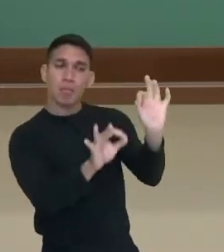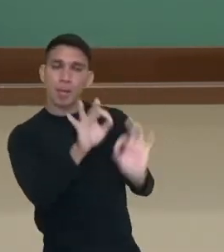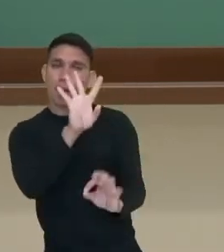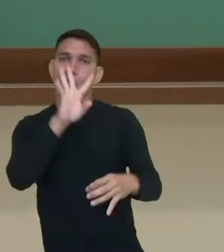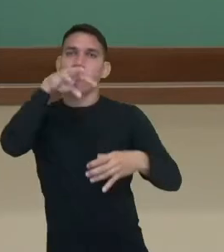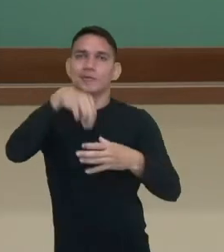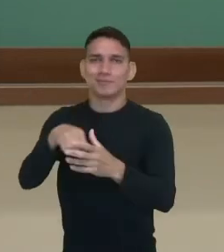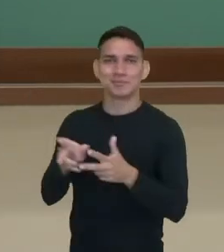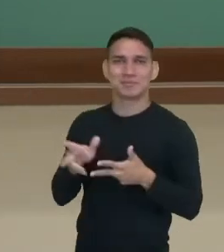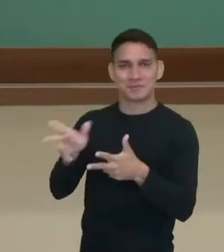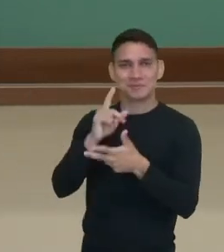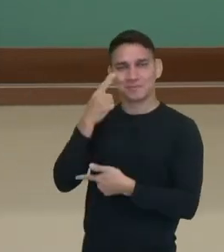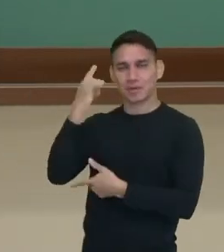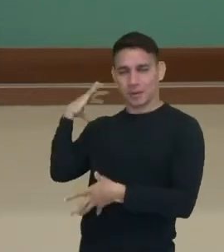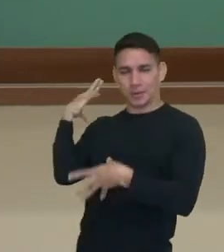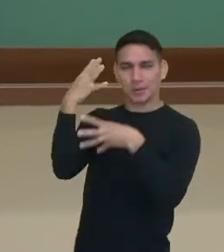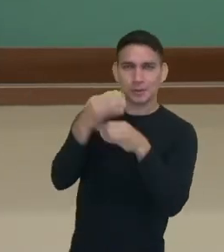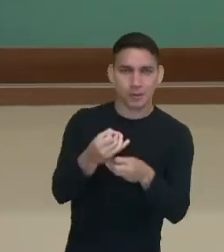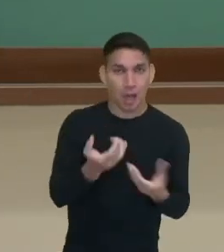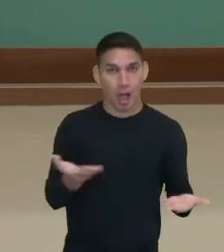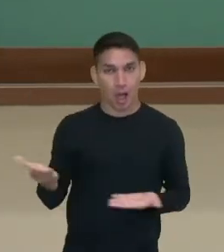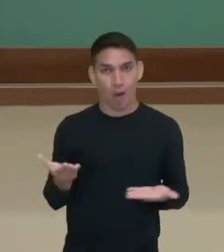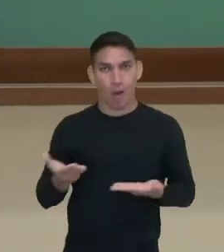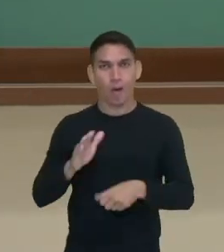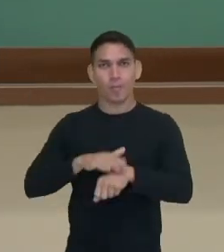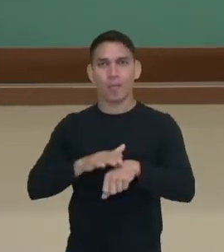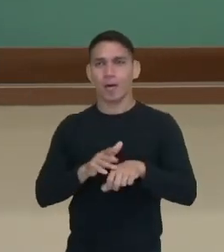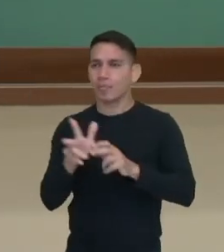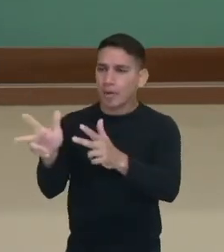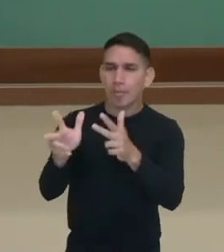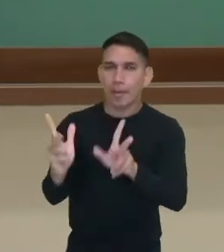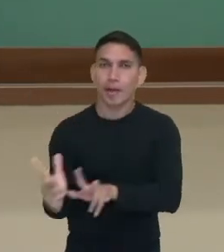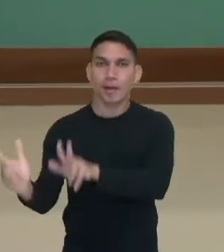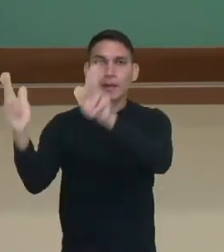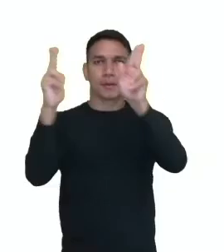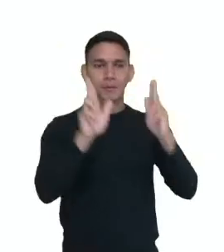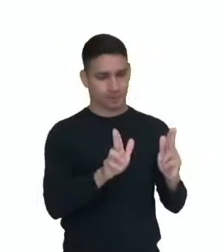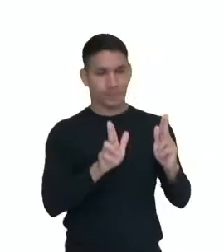compõem a entrevista, retomando aqui esse fragmento. Comece comigo.